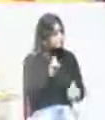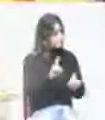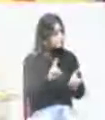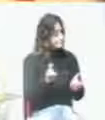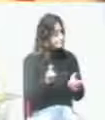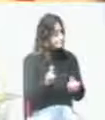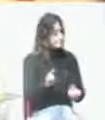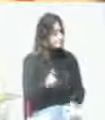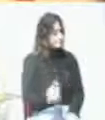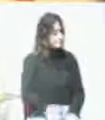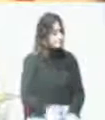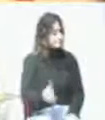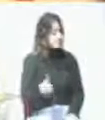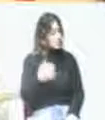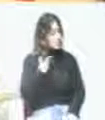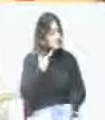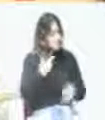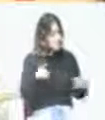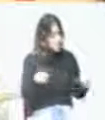dificuldades. Neste som,